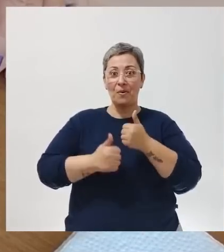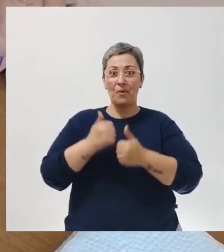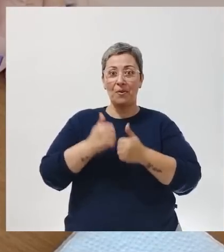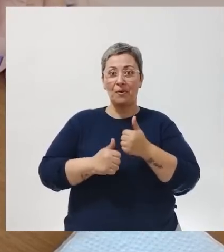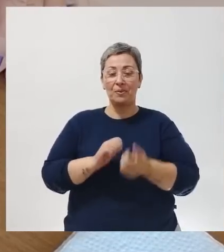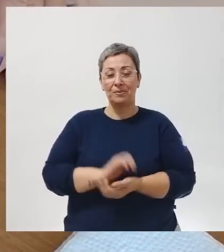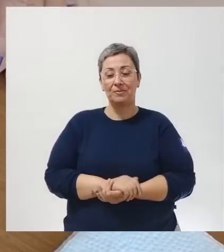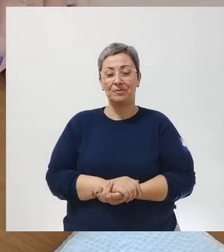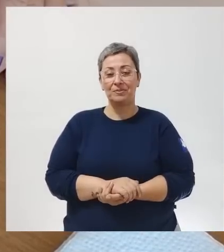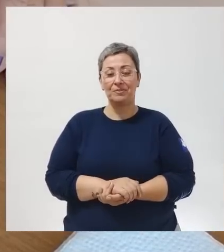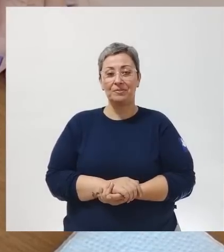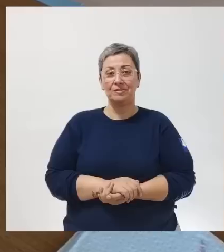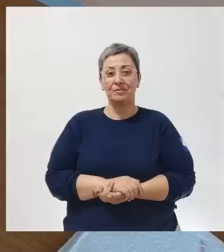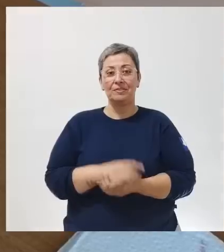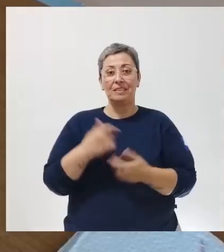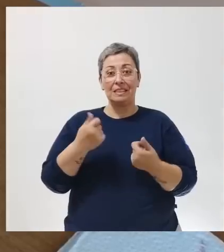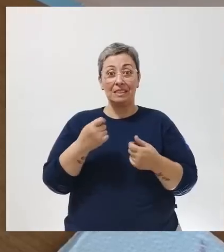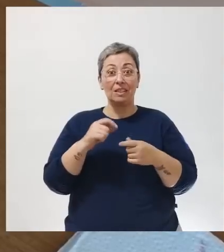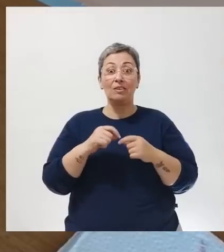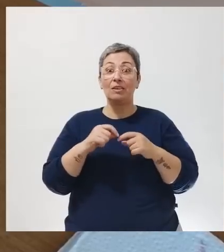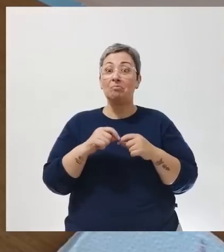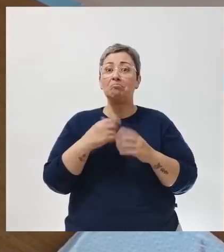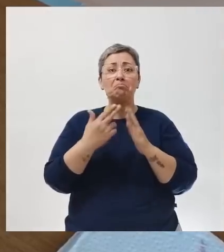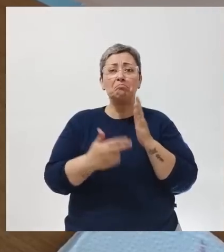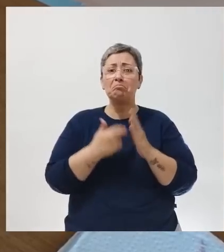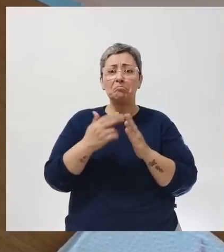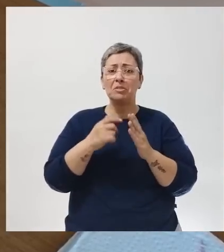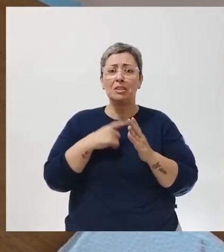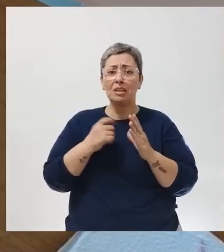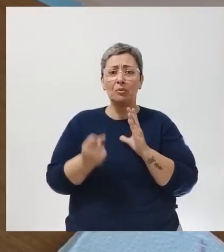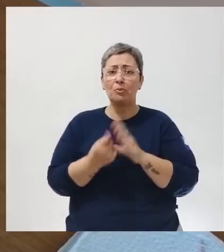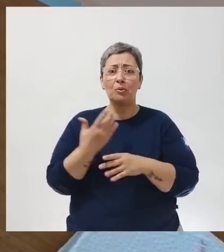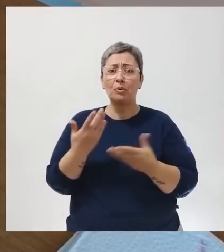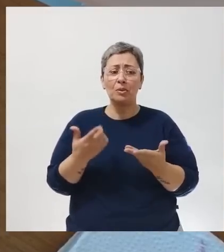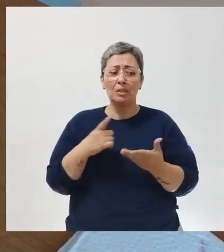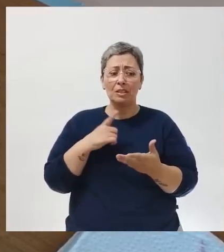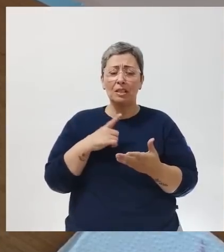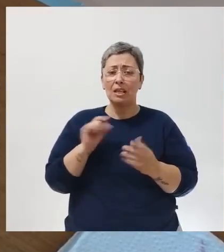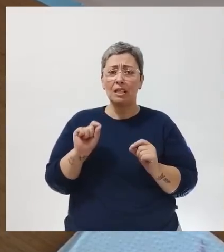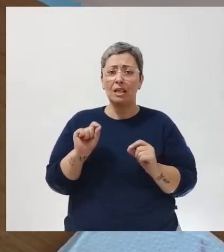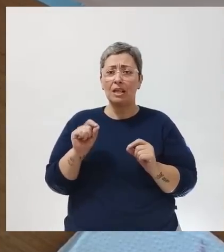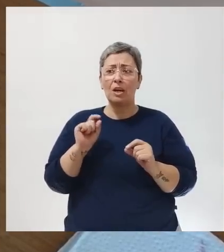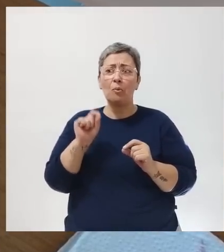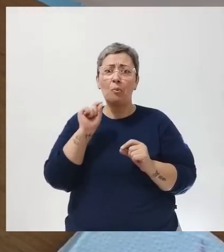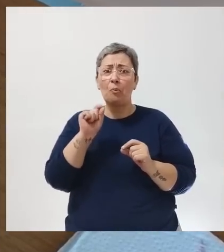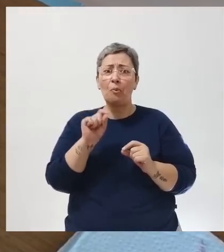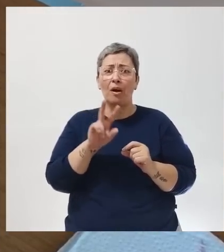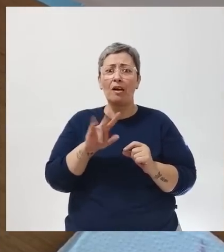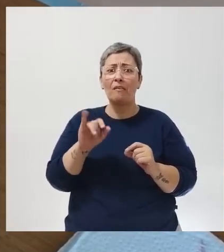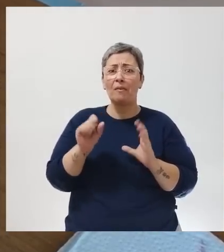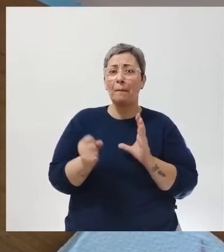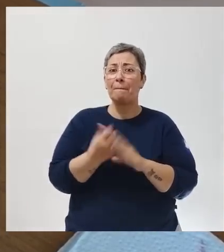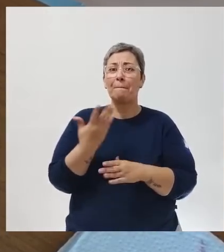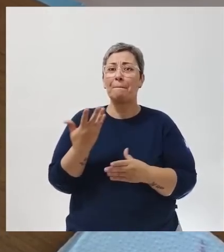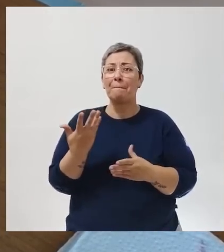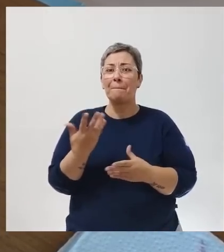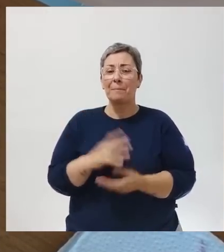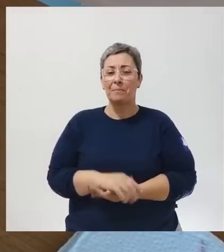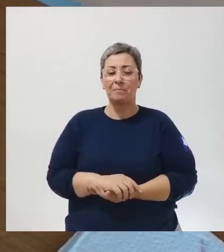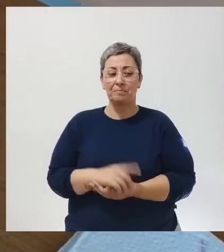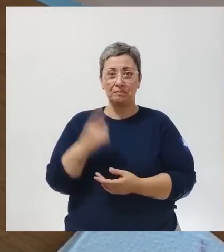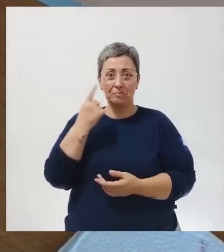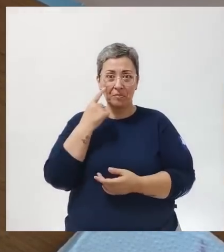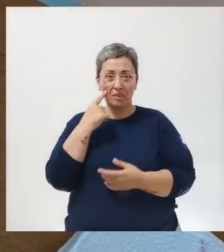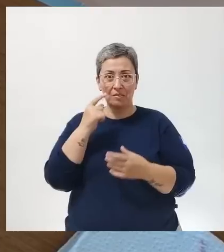futebol. Que desenho você acha que tem aqui? O que será que vai